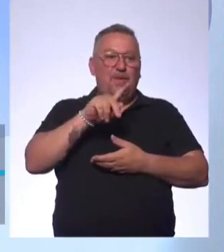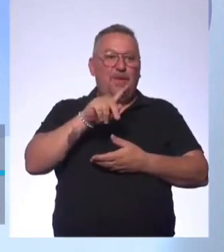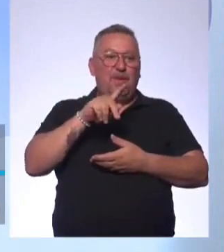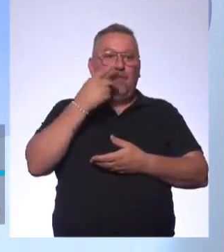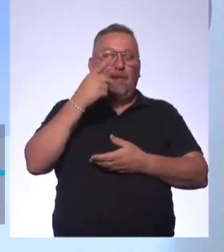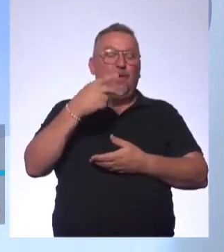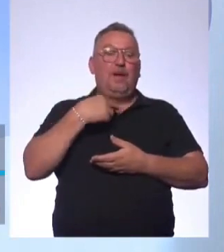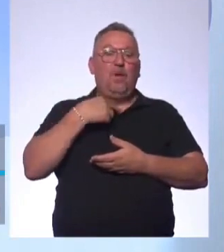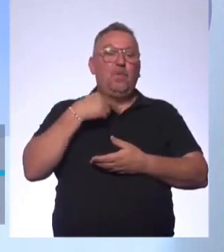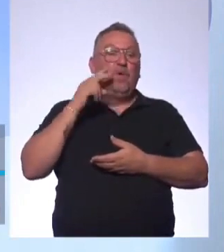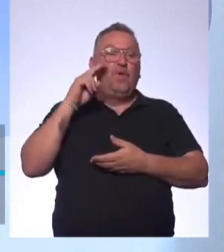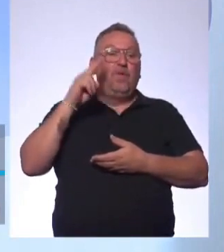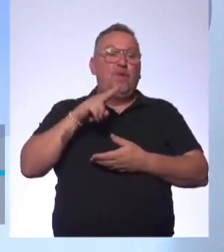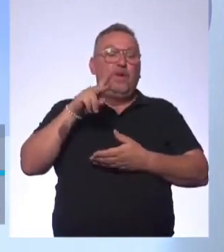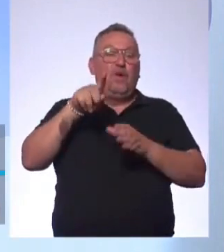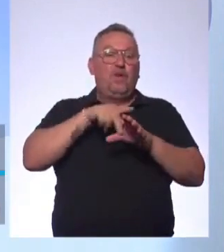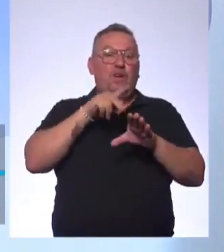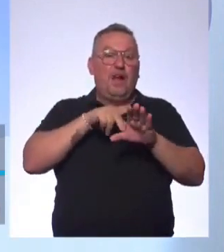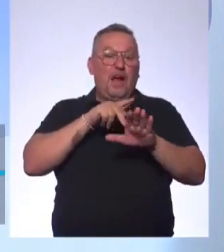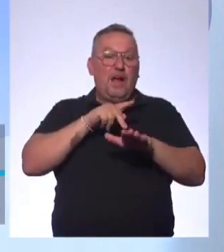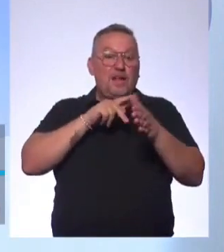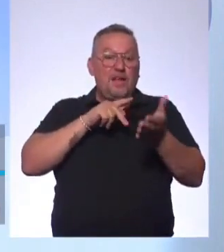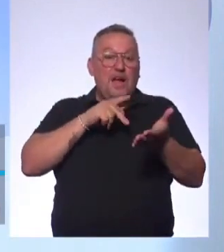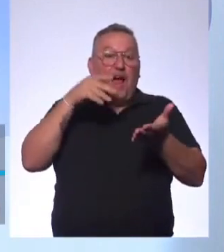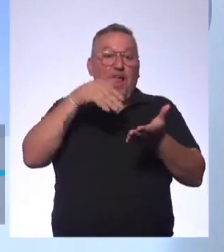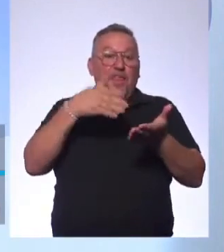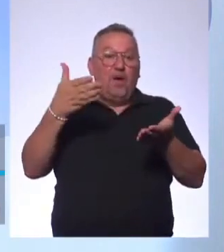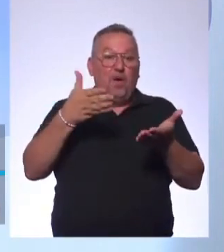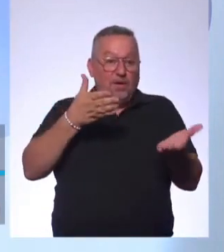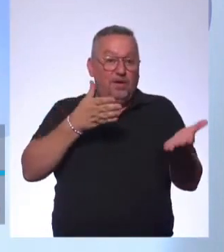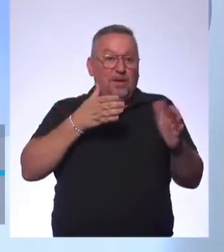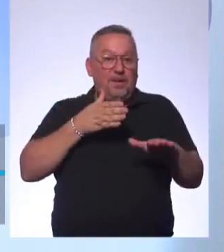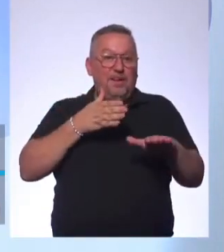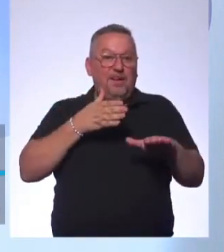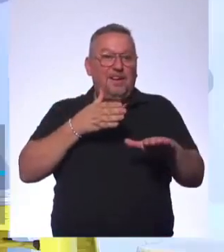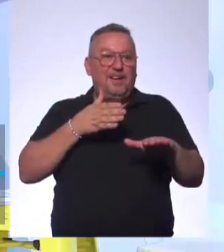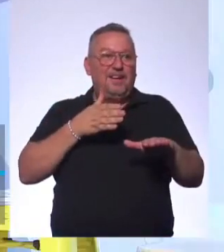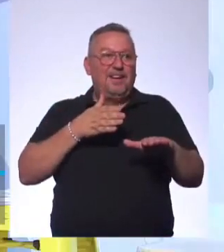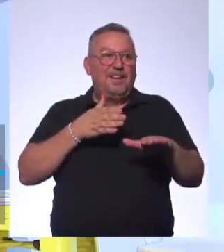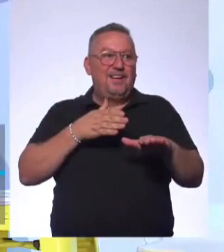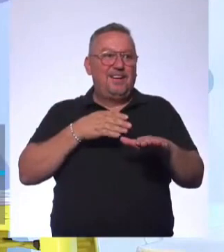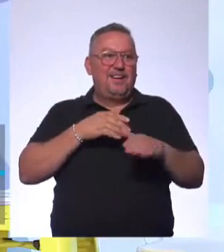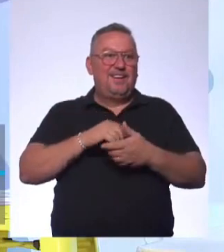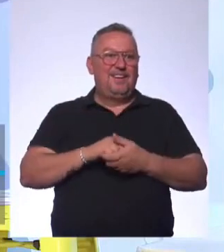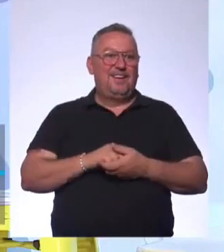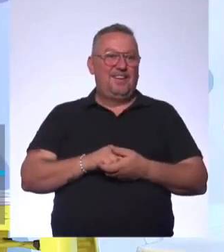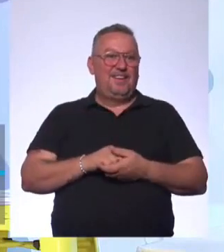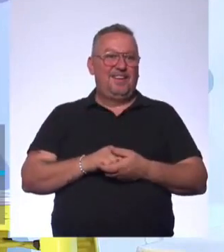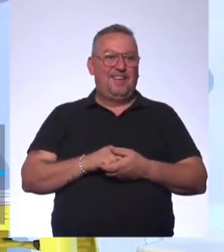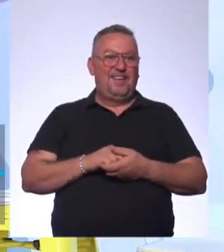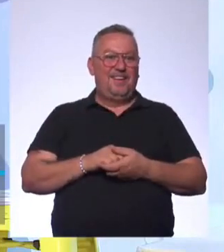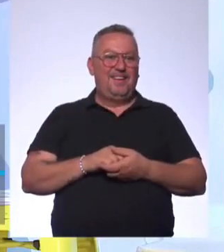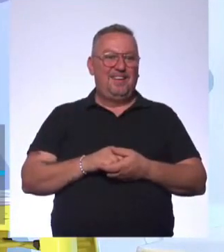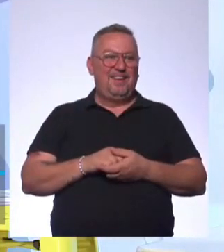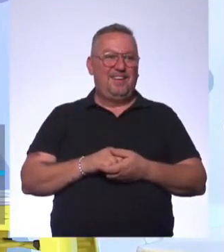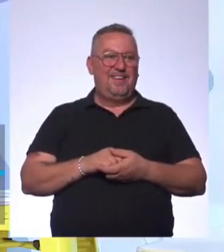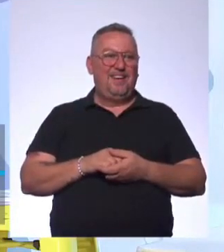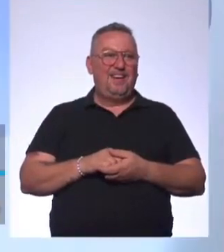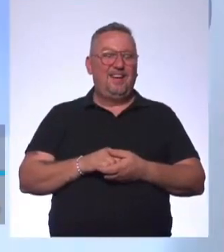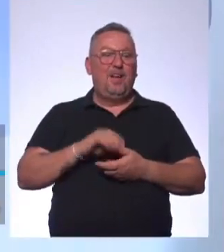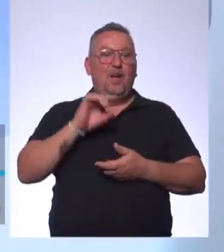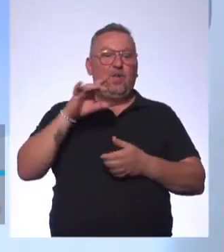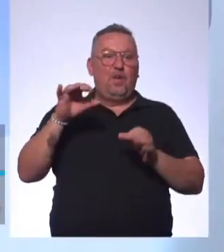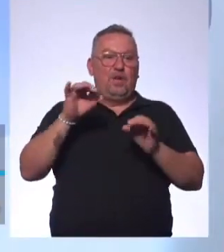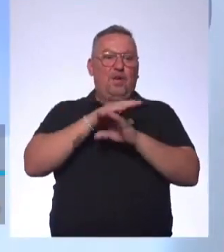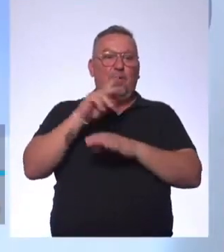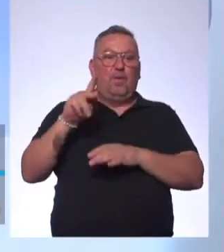que ele não pode ver o chinelo virado até hoje, que ele vai lá e desvira. E você lembra de outras frases, Fabi? Só